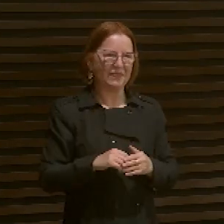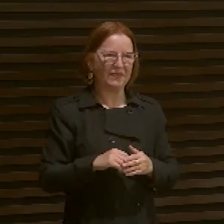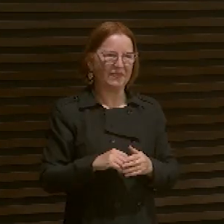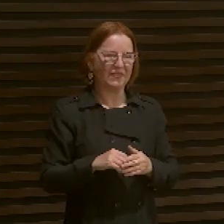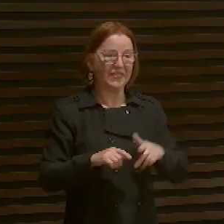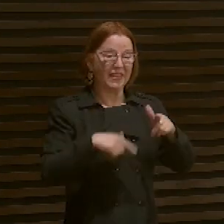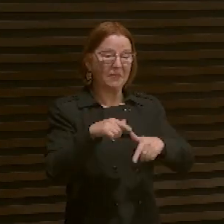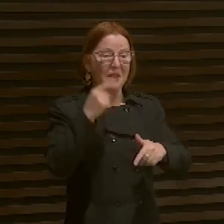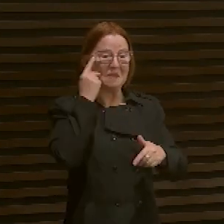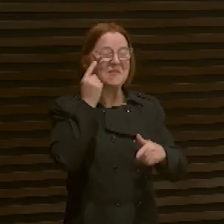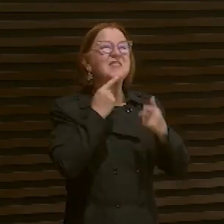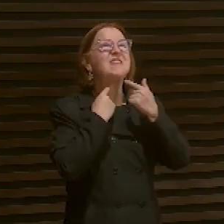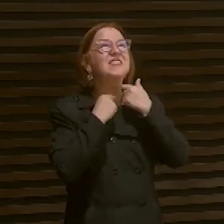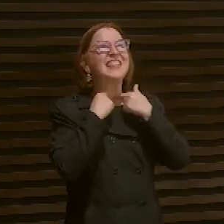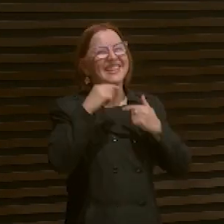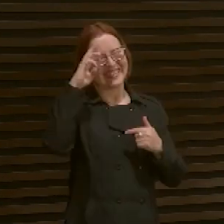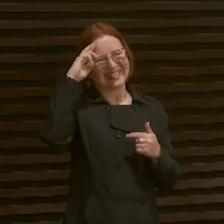Trabalham para a vontade do Senhor,